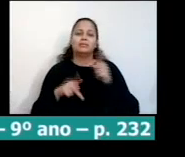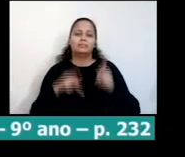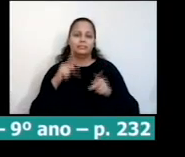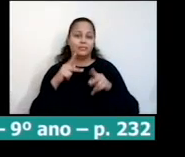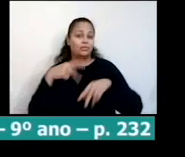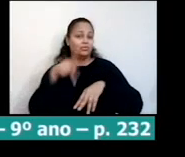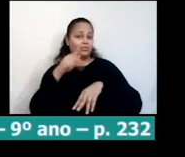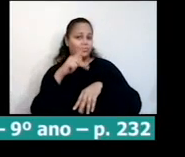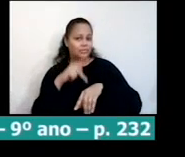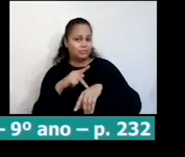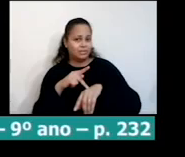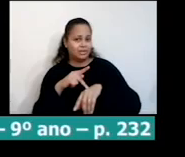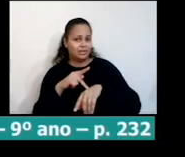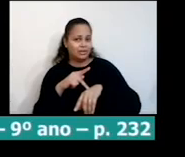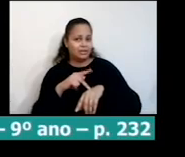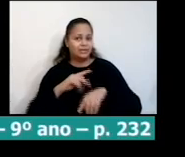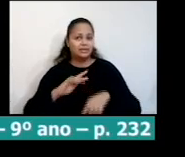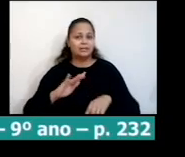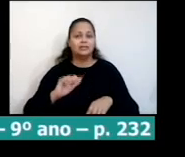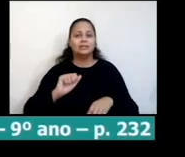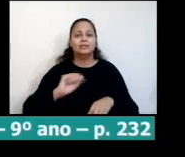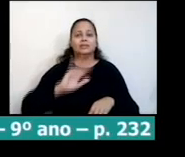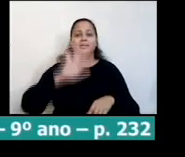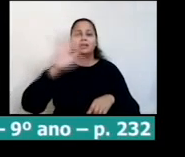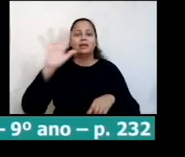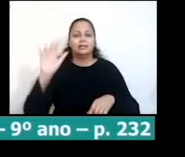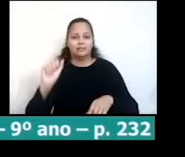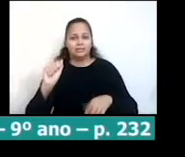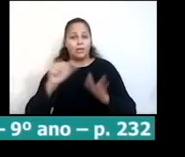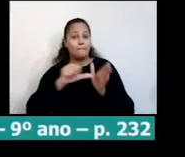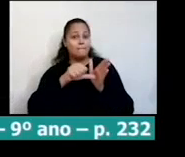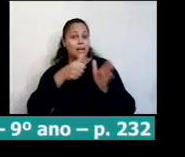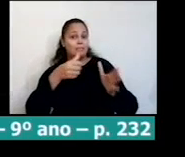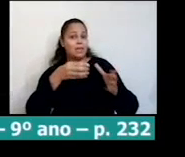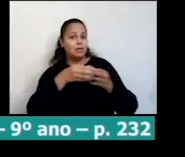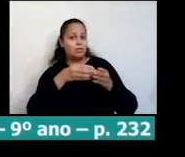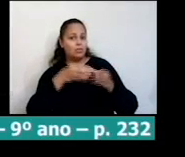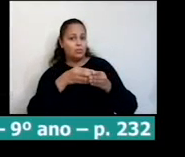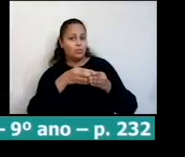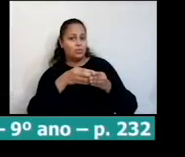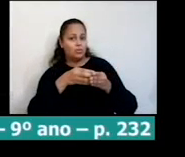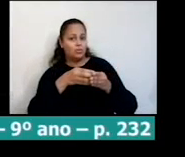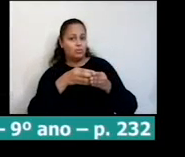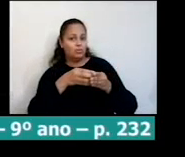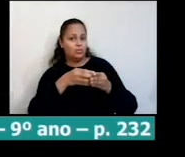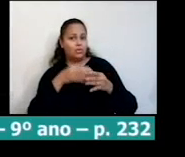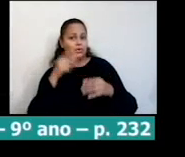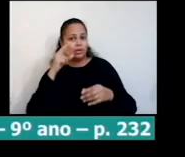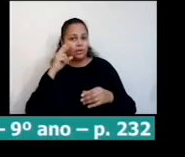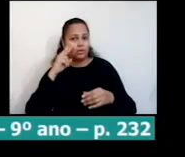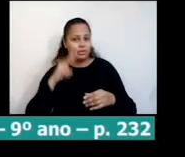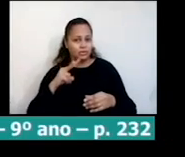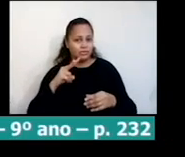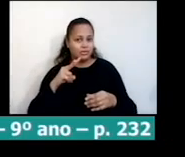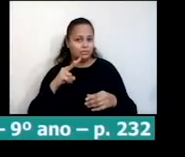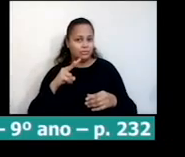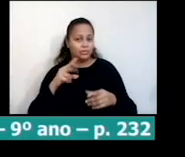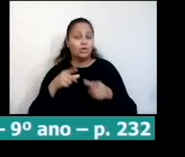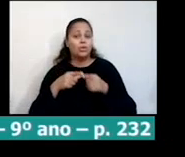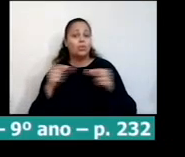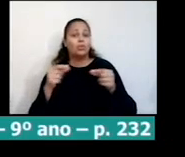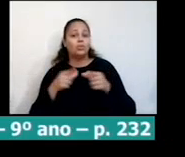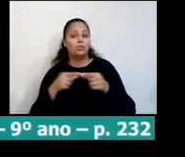vegetativo dos países asiáticos industrializados, aquele primeiro grupo que a gente viu, que é Coreia do Sul, Taiwan e Japão.